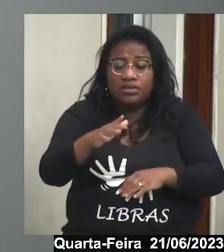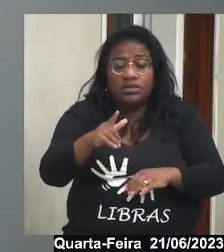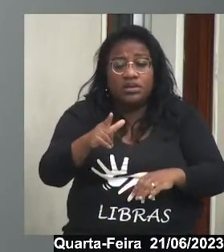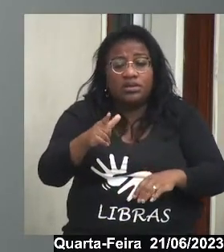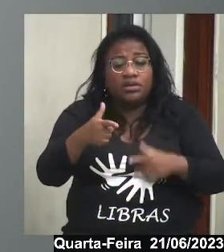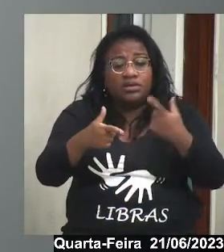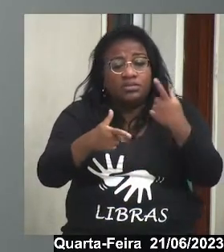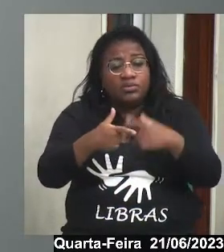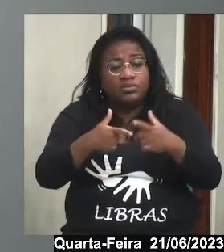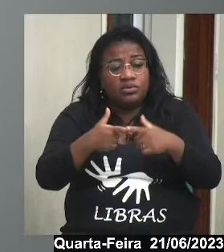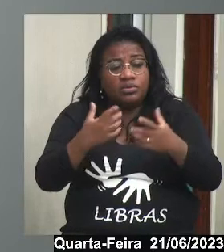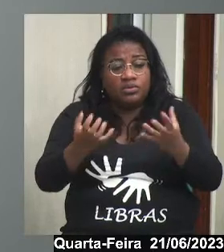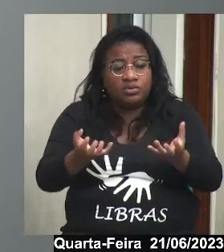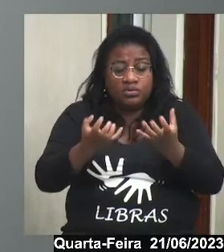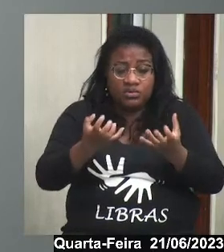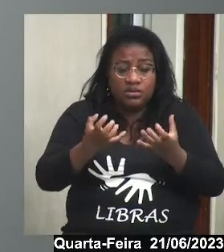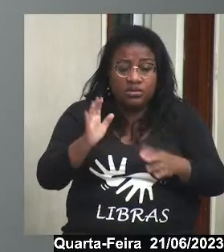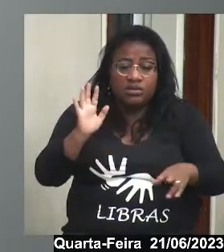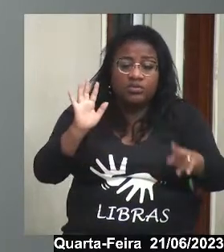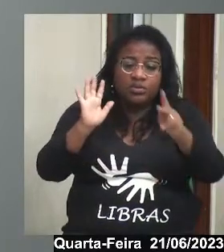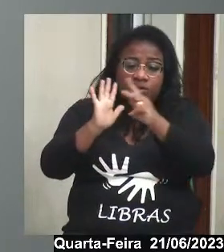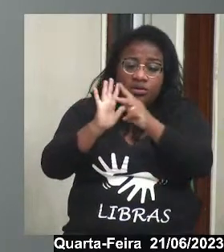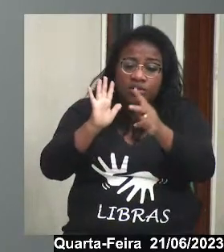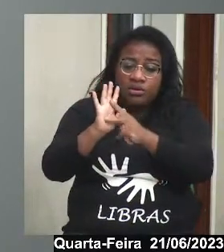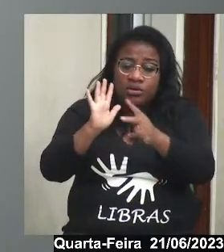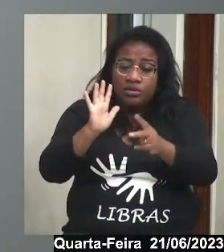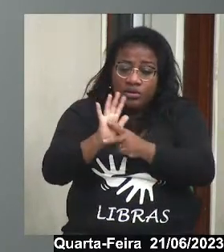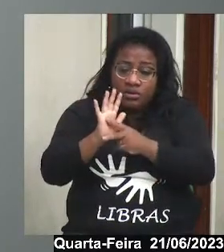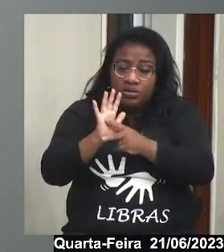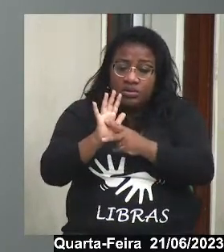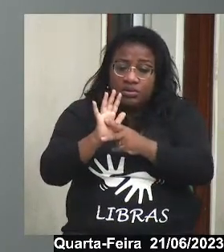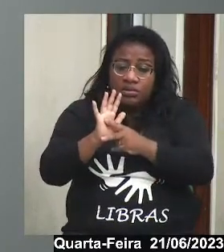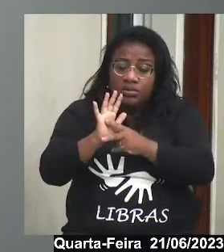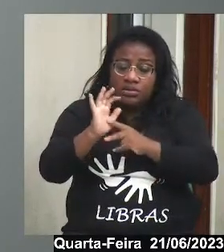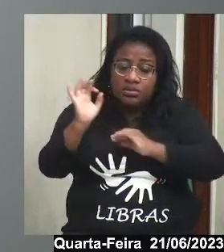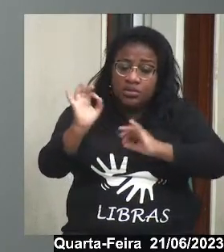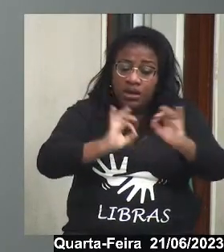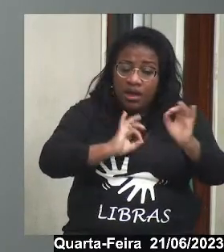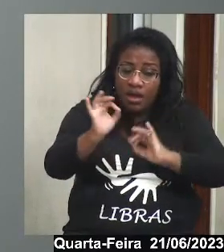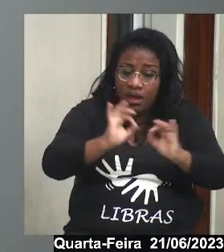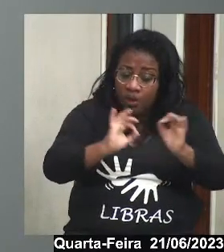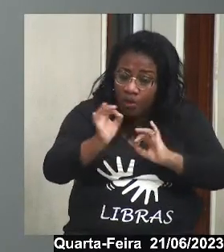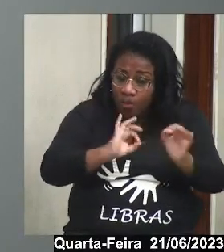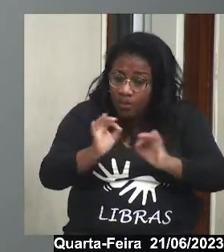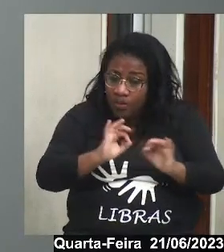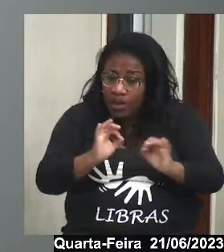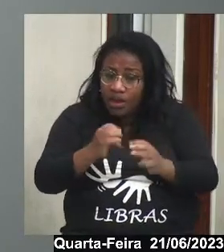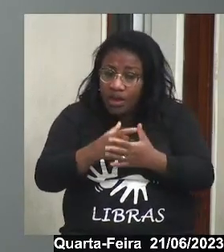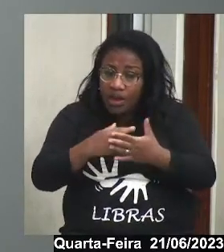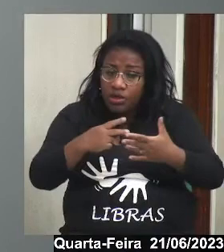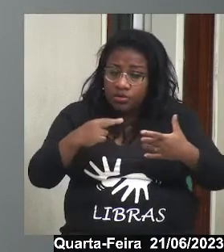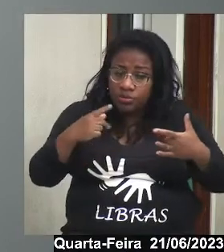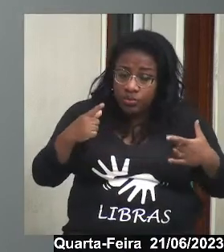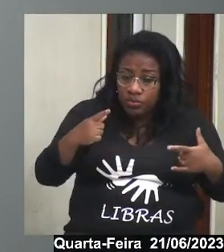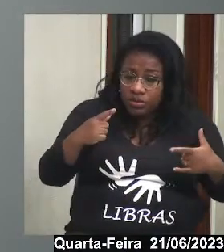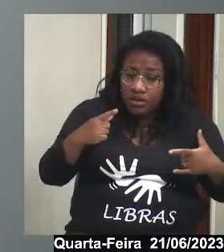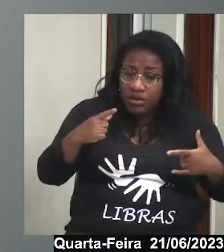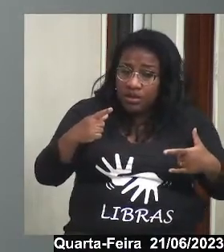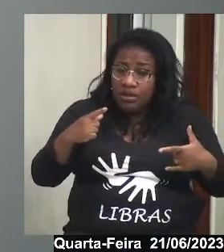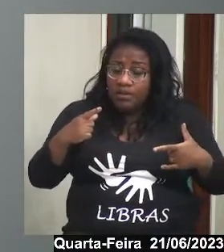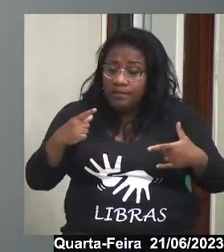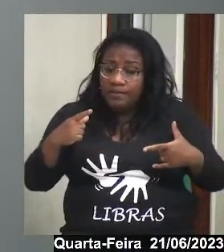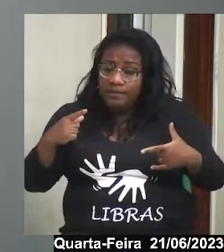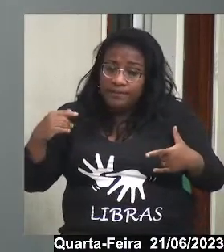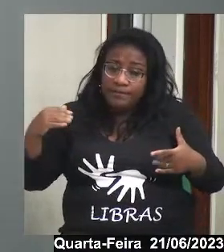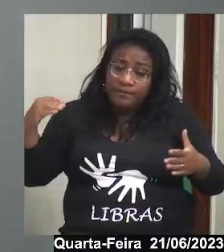coagidos. O problema é, nós precisamos sim de um projeto do centro histórico para impedir que os bares